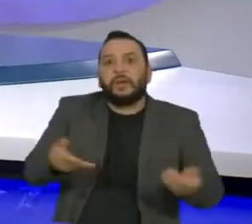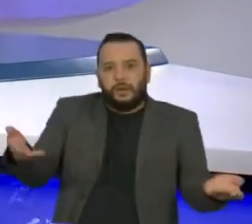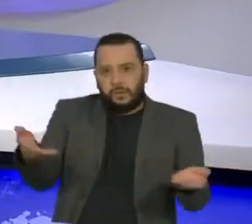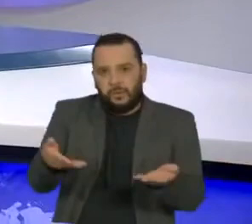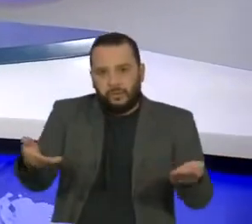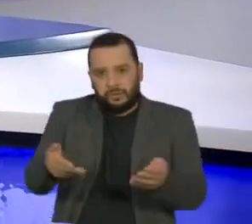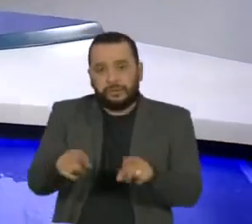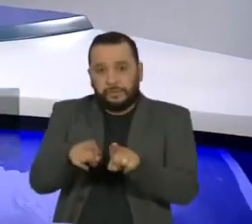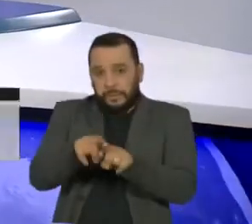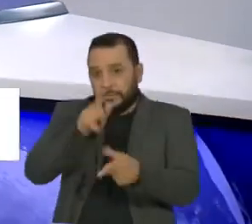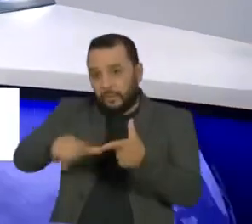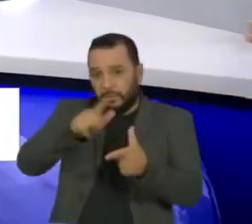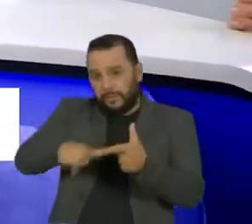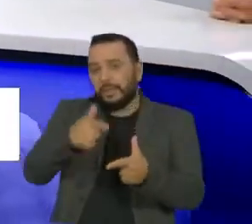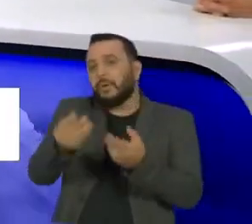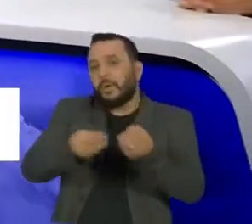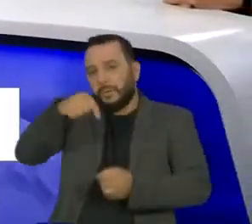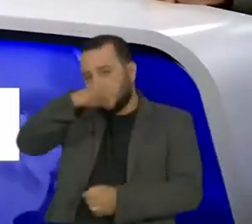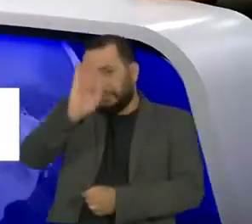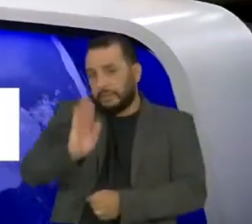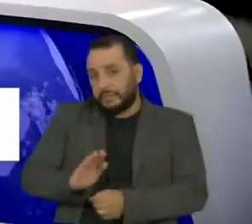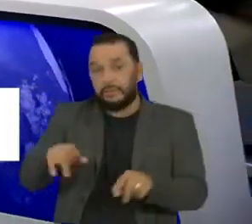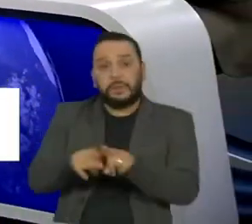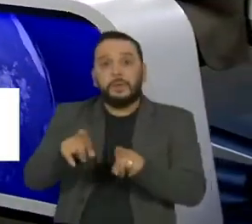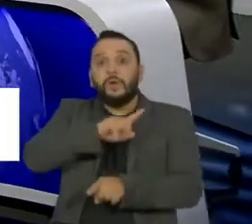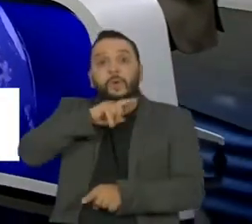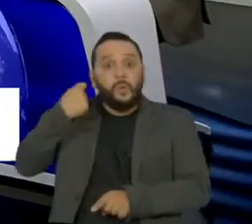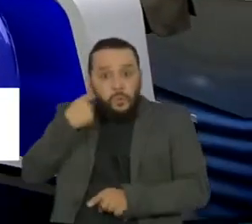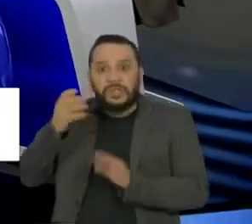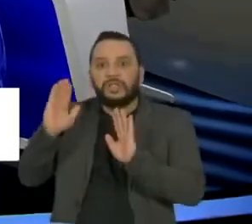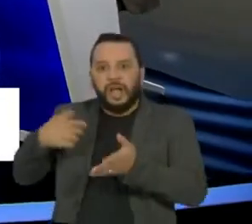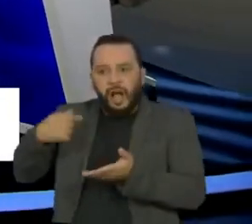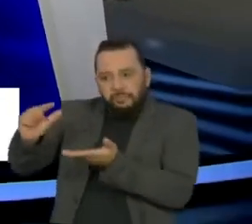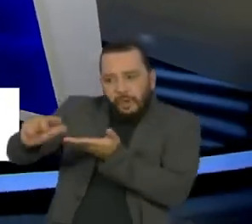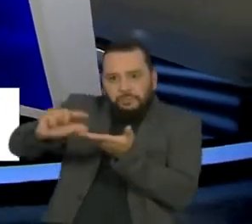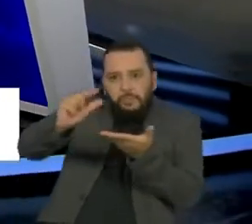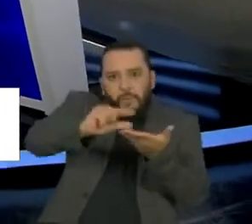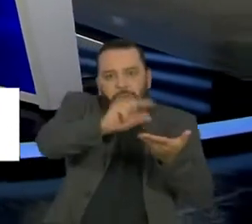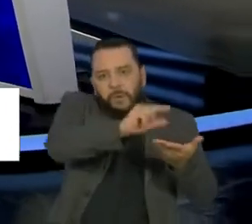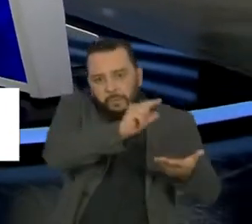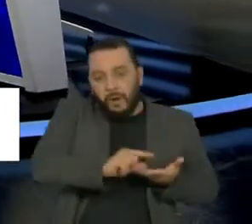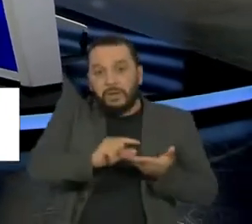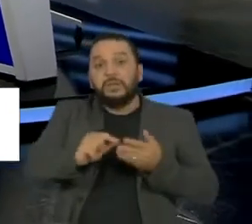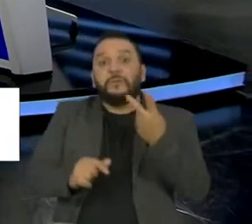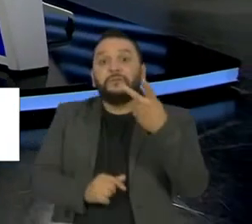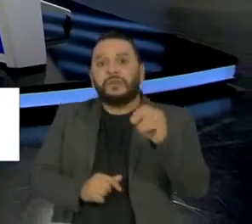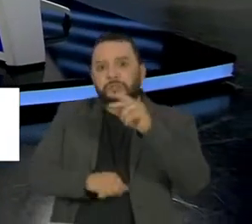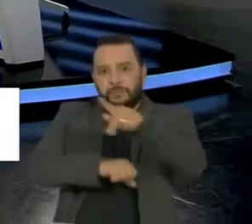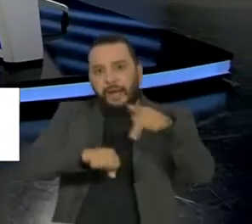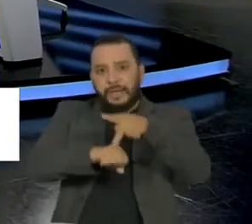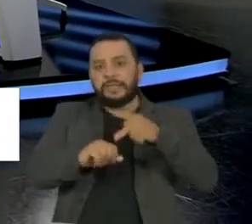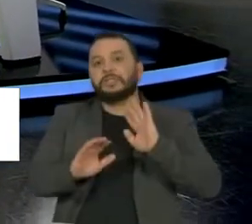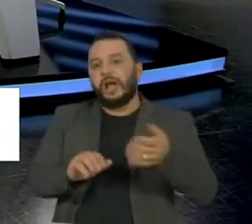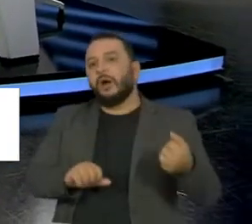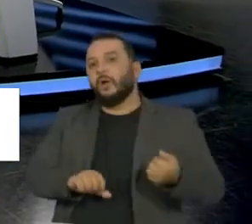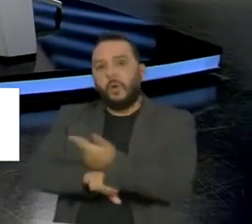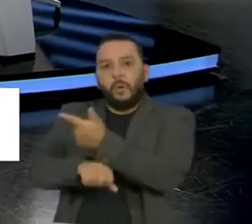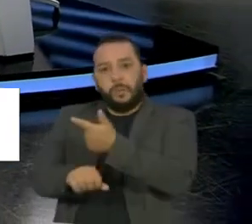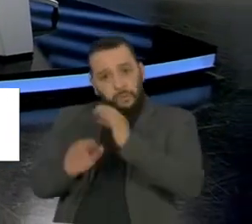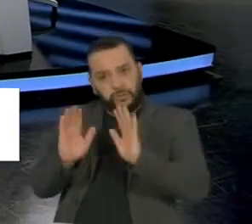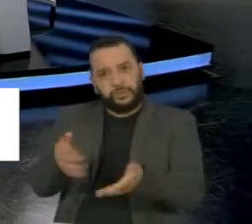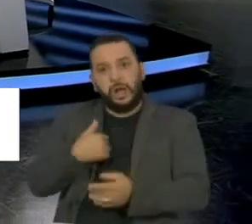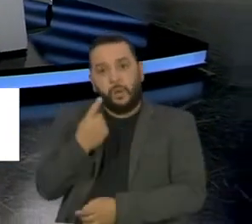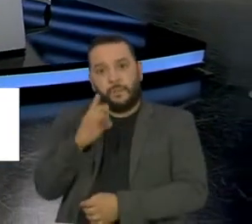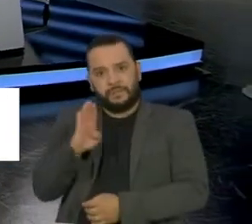E ainda, a Rússia produz o primeiro lote de vacina contra a Covid-19 e garante que 20 países já encomendaram 1 bilhão de doses. É depois do